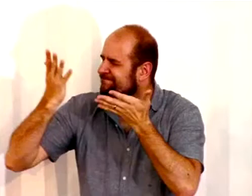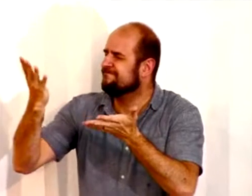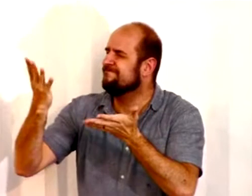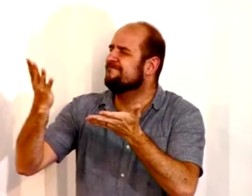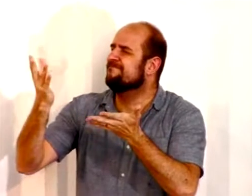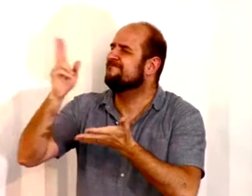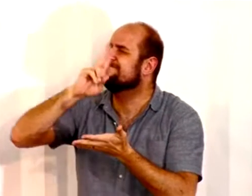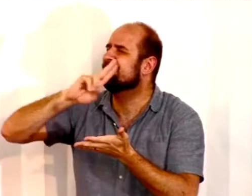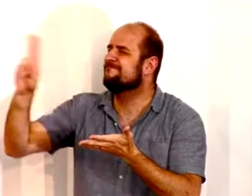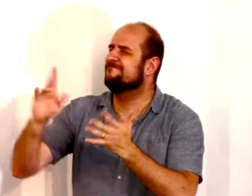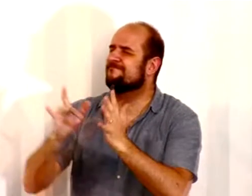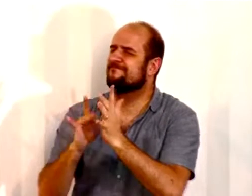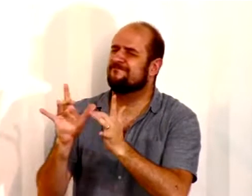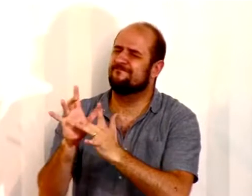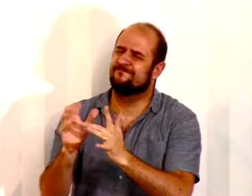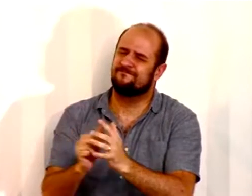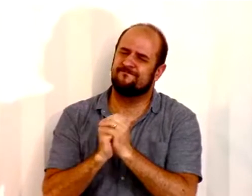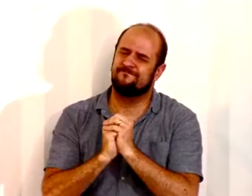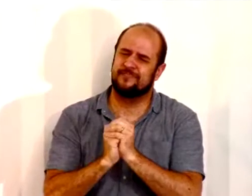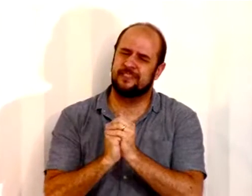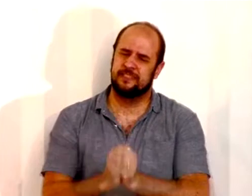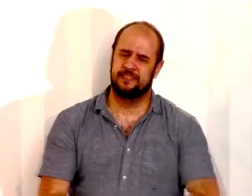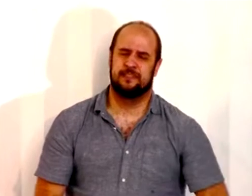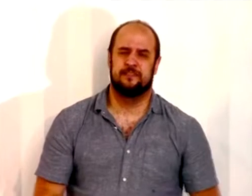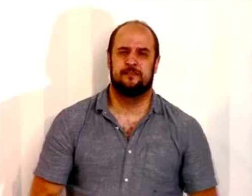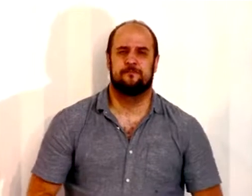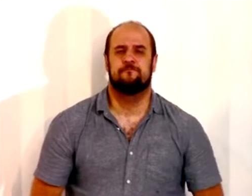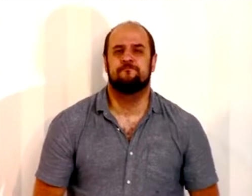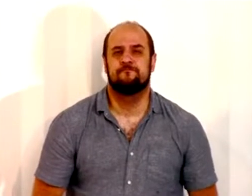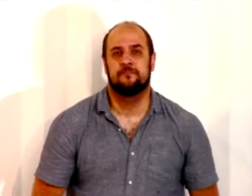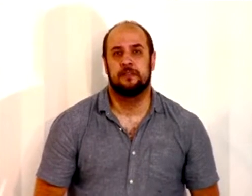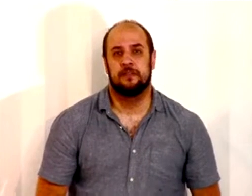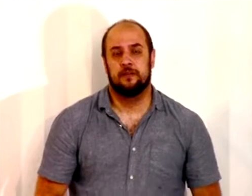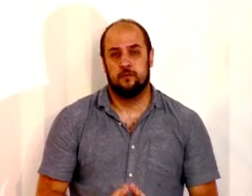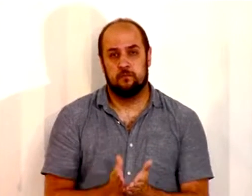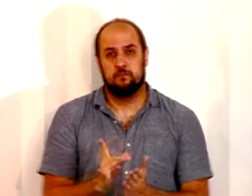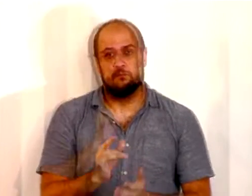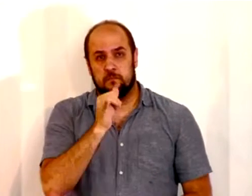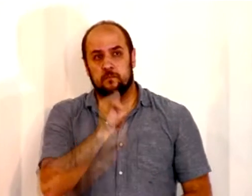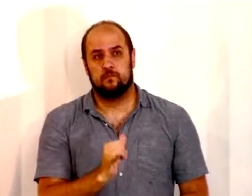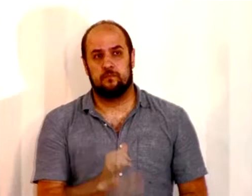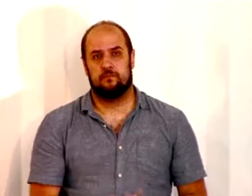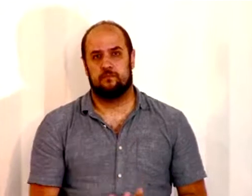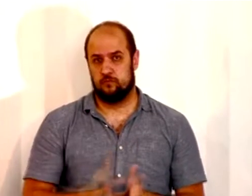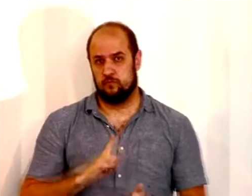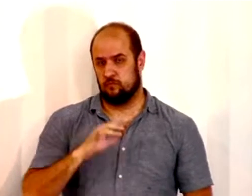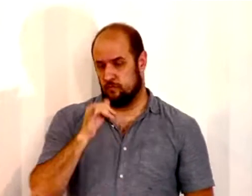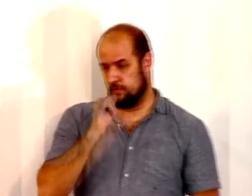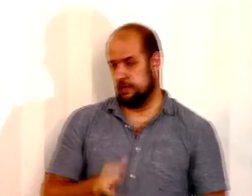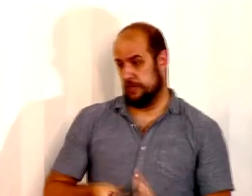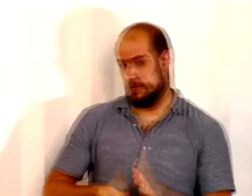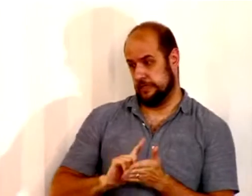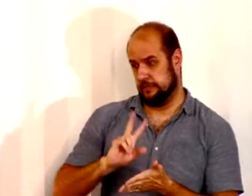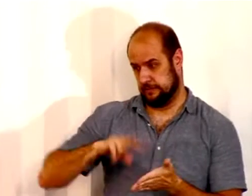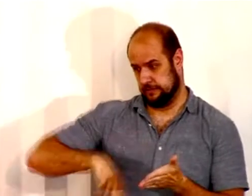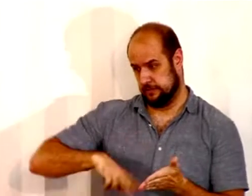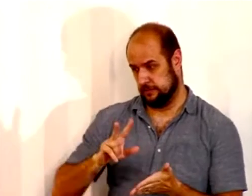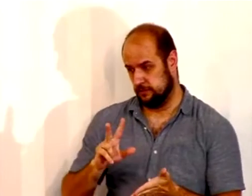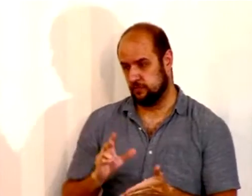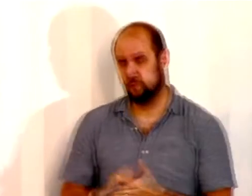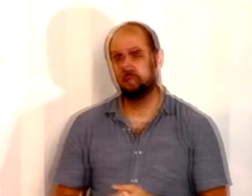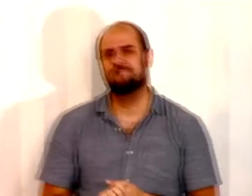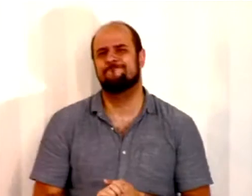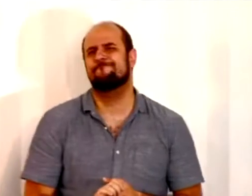de Jesus. Amém. Essa passagem, como eu disse antes mesmo da leitura, é uma passagem